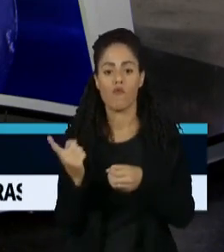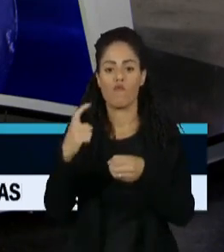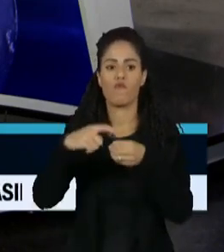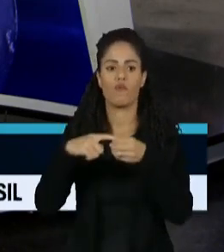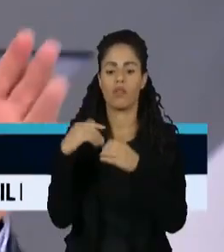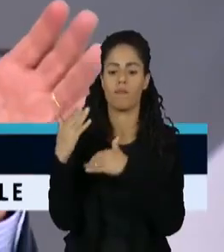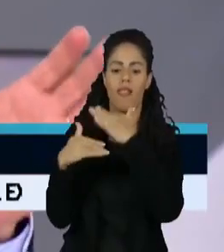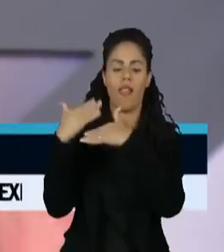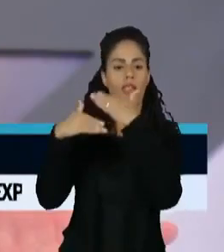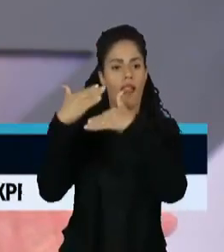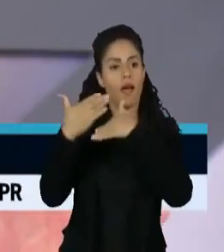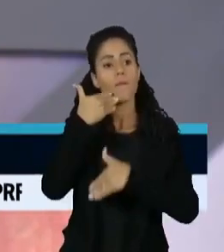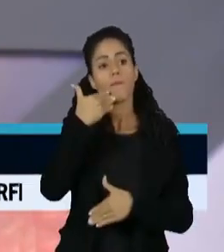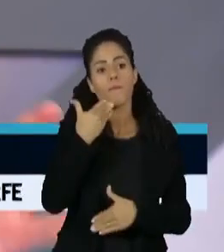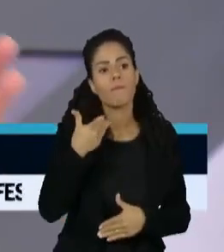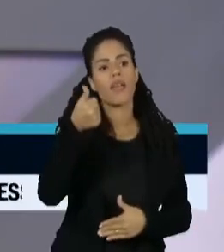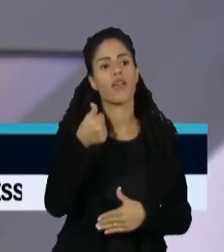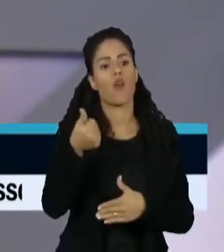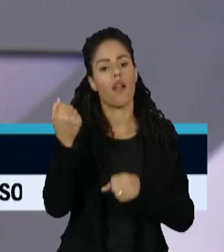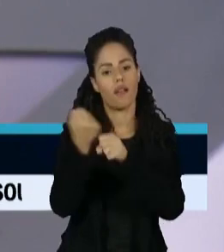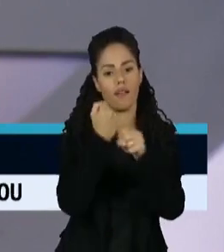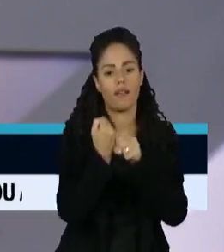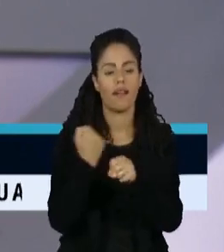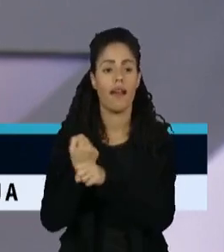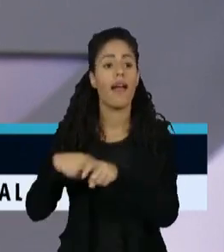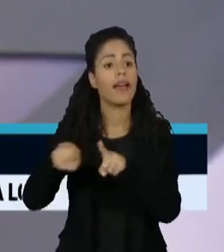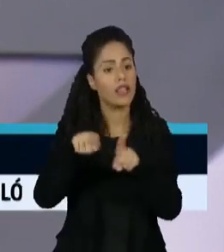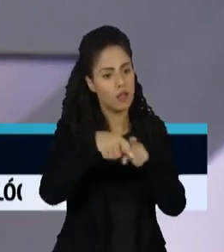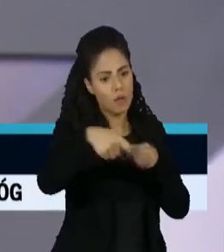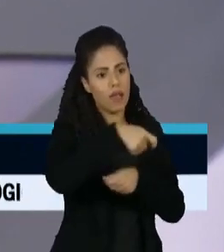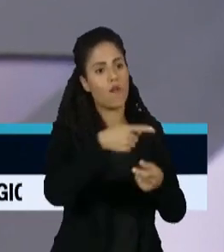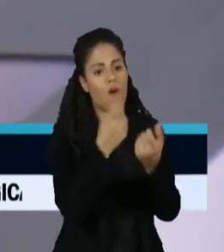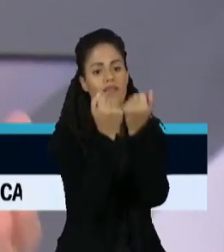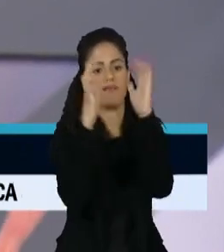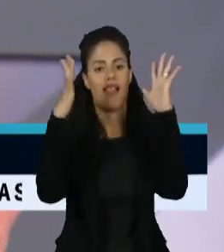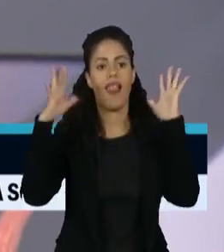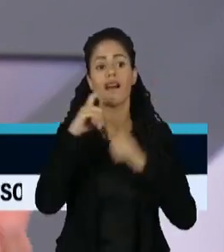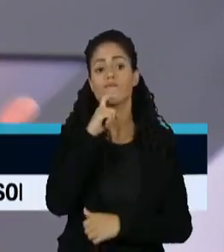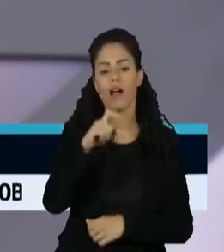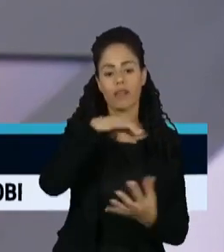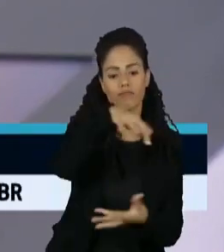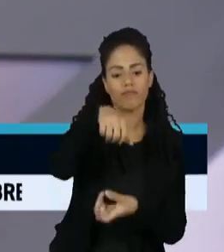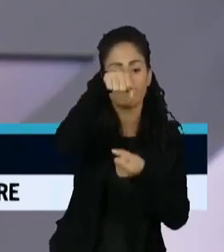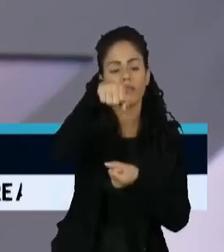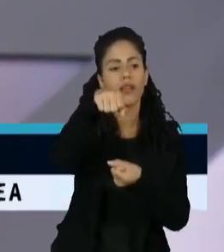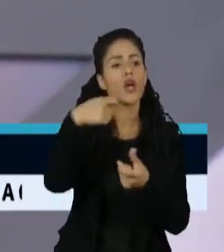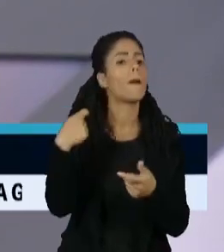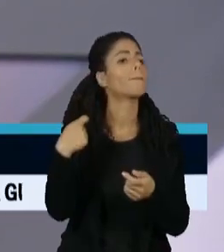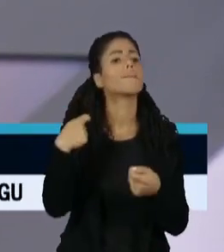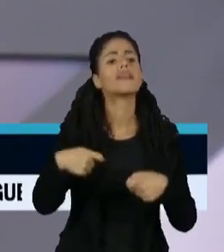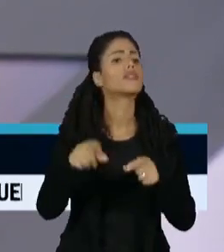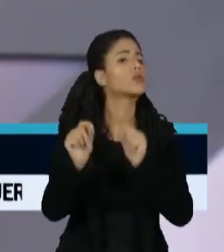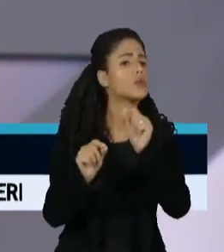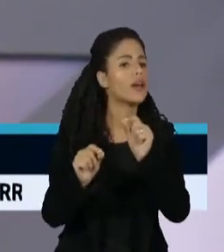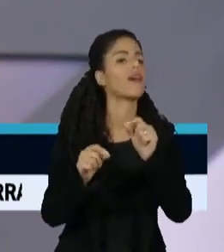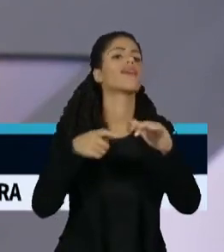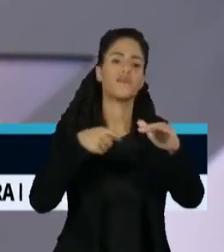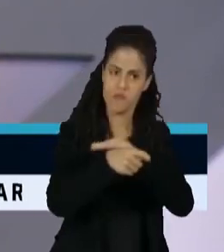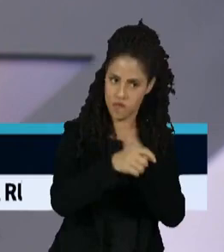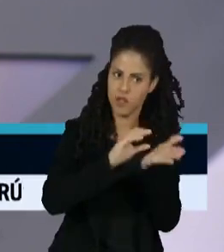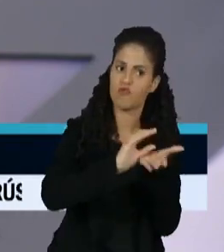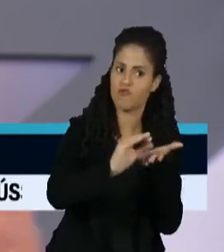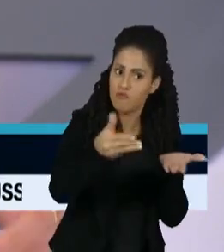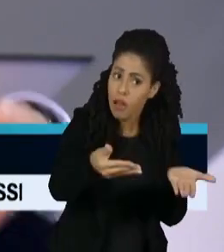o crescimento é infraestrutura e economia verde. E para isso precisa muito investimento. Então,